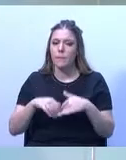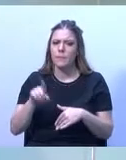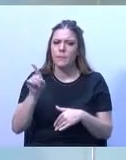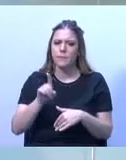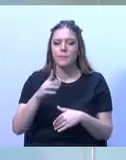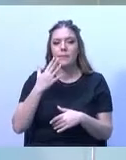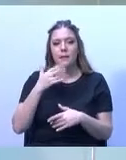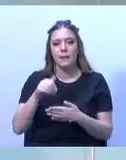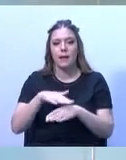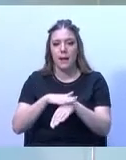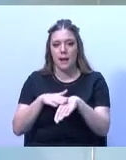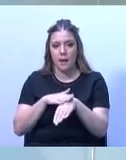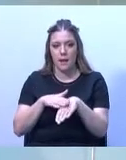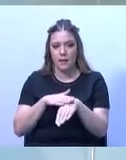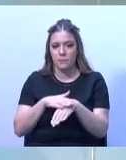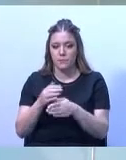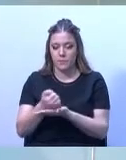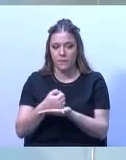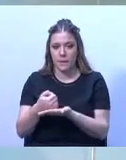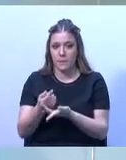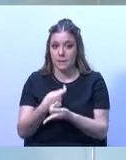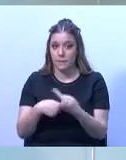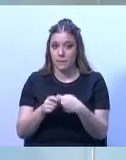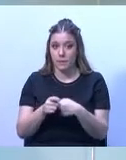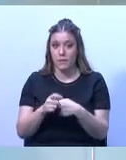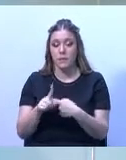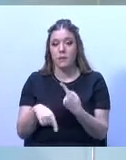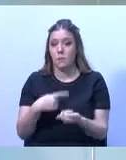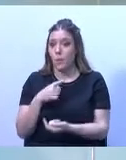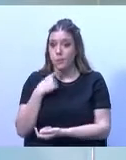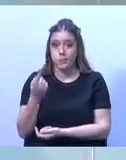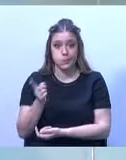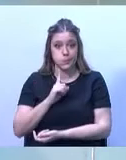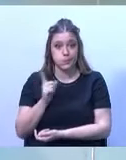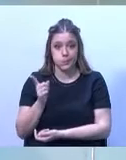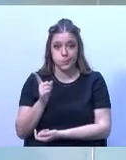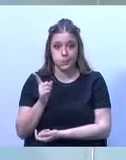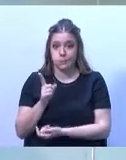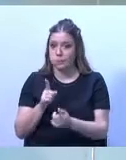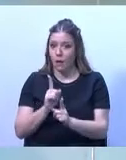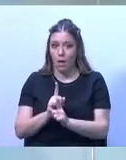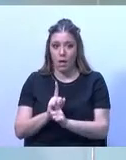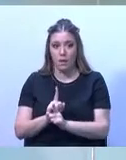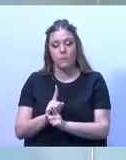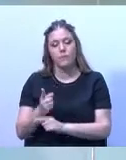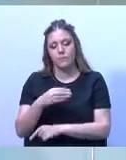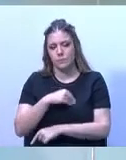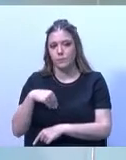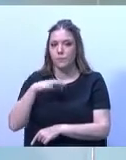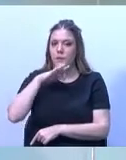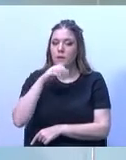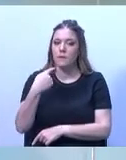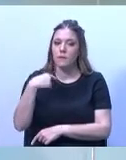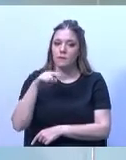esse tipo de cremes que existem nas farmácias e depois, se não resultou, essa tal frescura não resultou, ir ao seu médico de família para